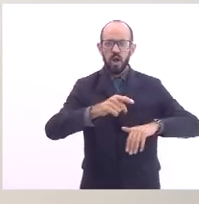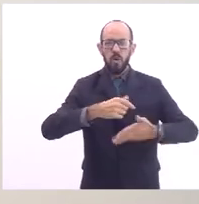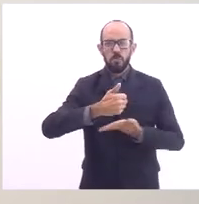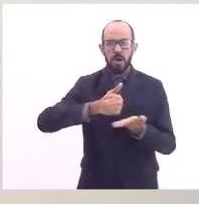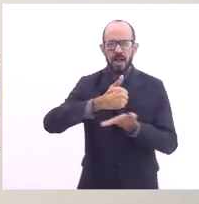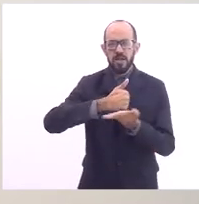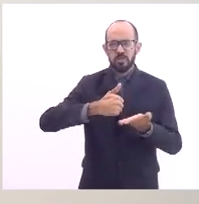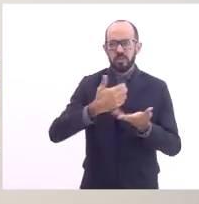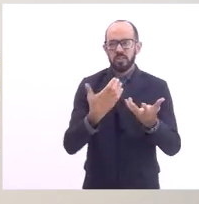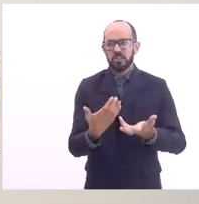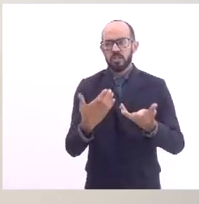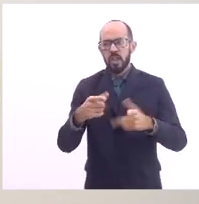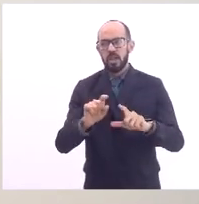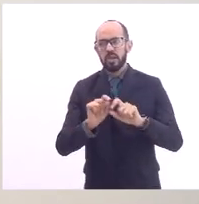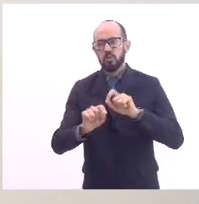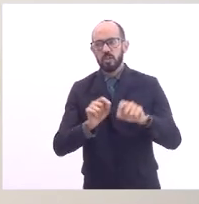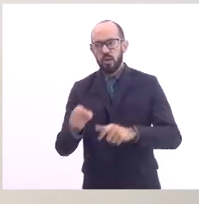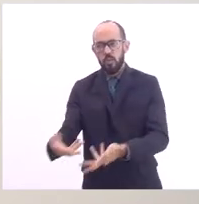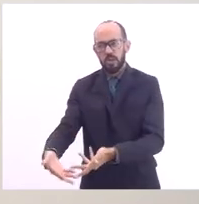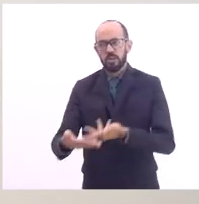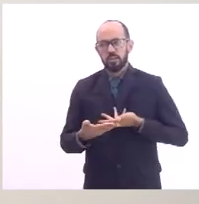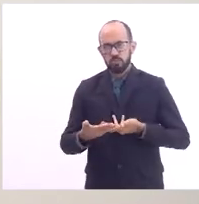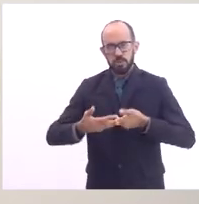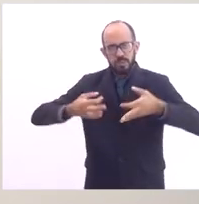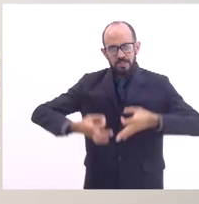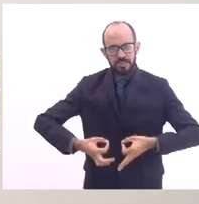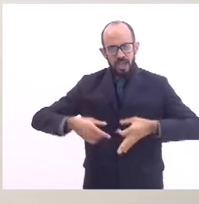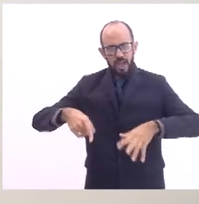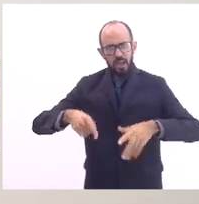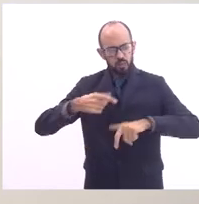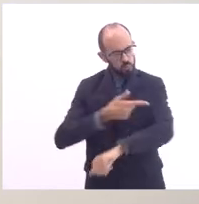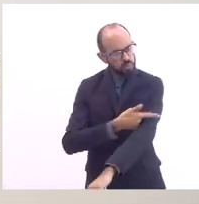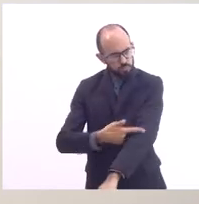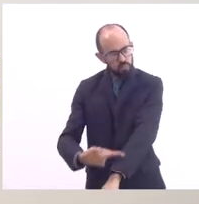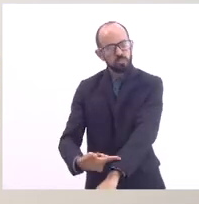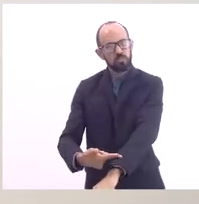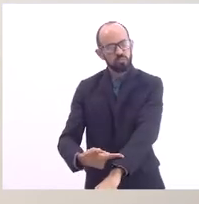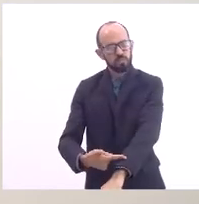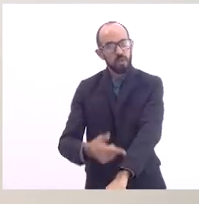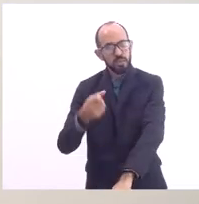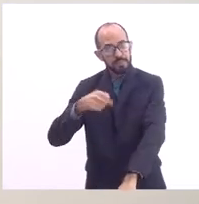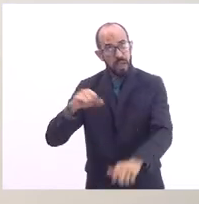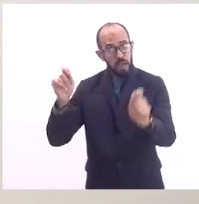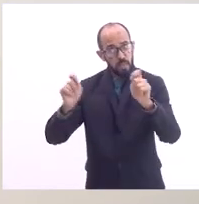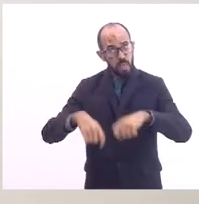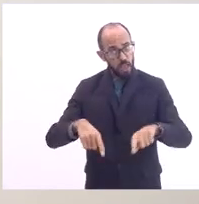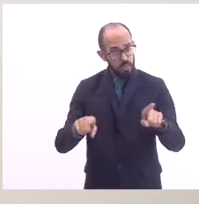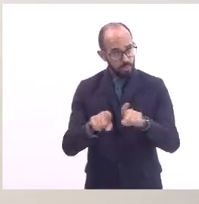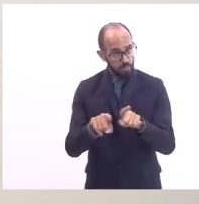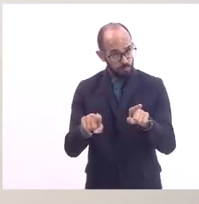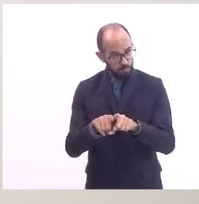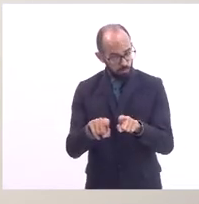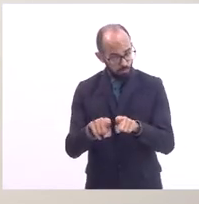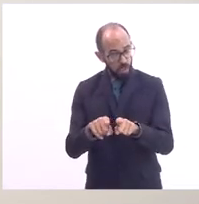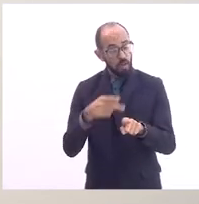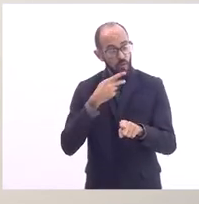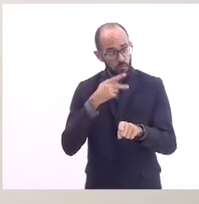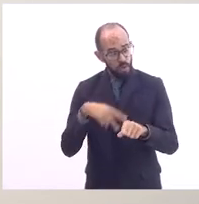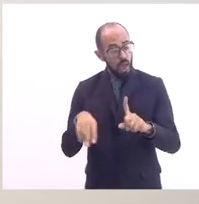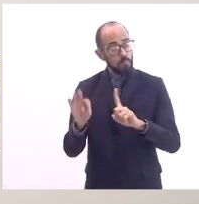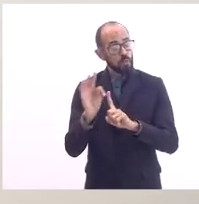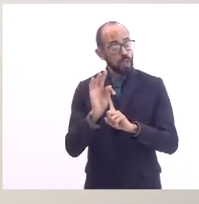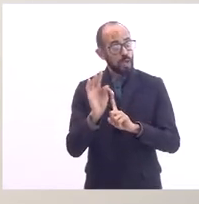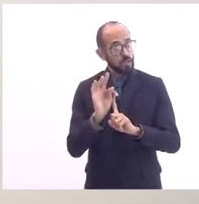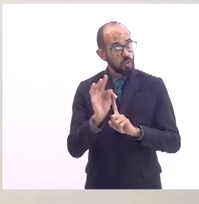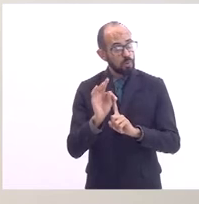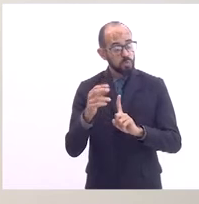querem, que as pessoas querem receber, um atendimento mais acolhedor, mais humanizado. Se possível, eu vou falar aqui por Teresópolis,